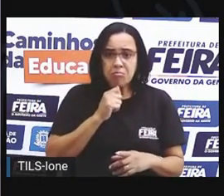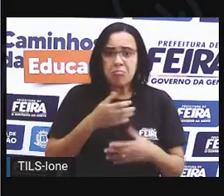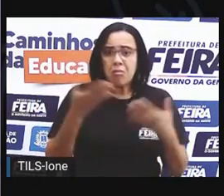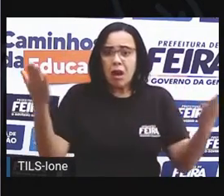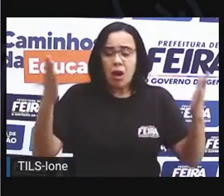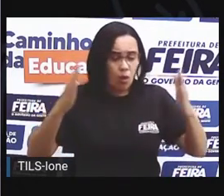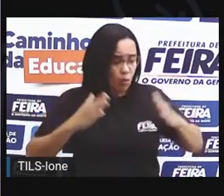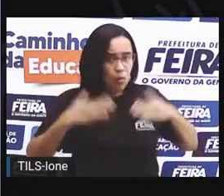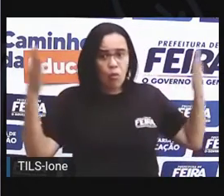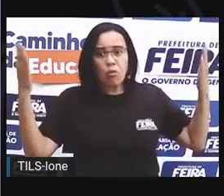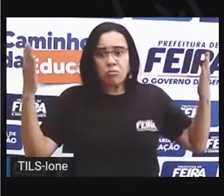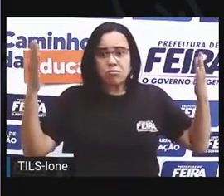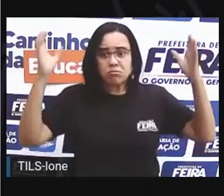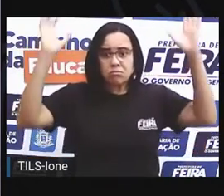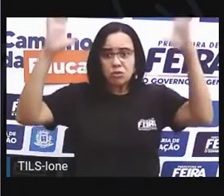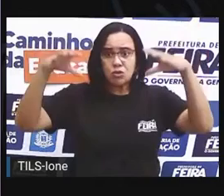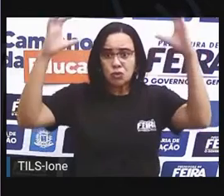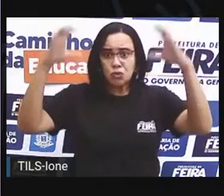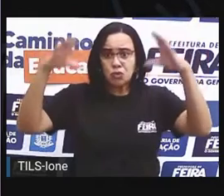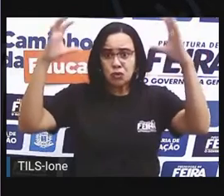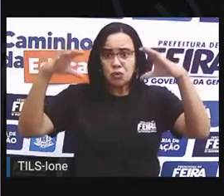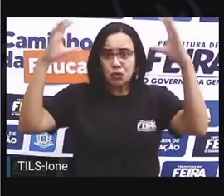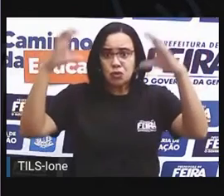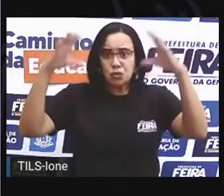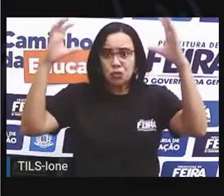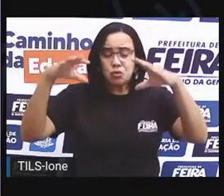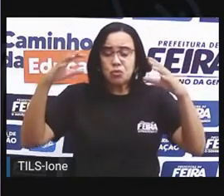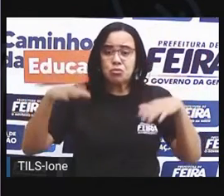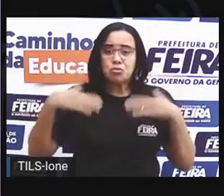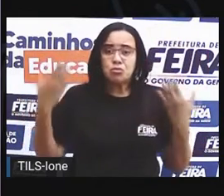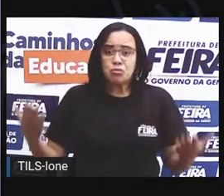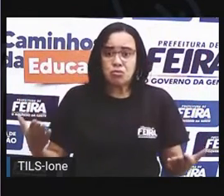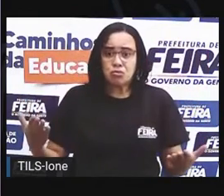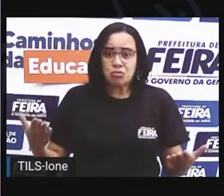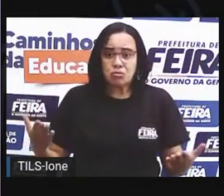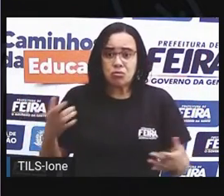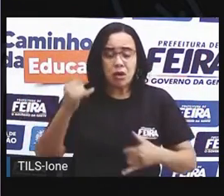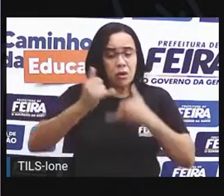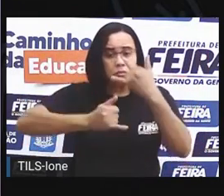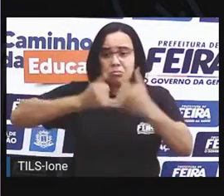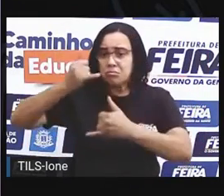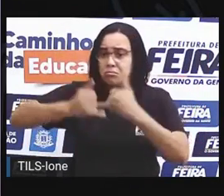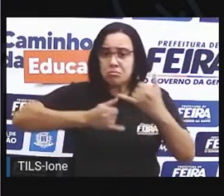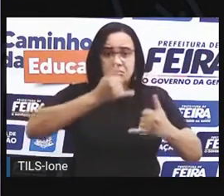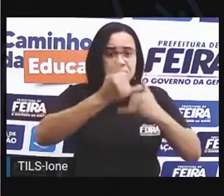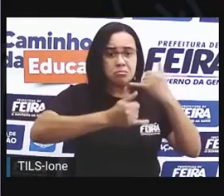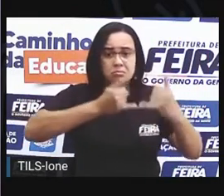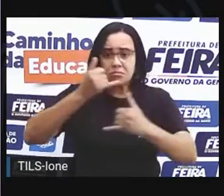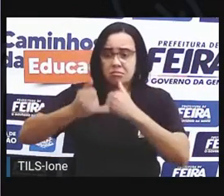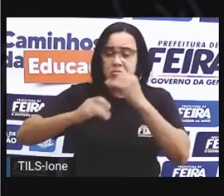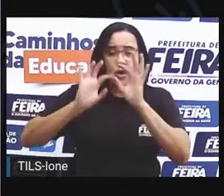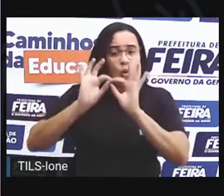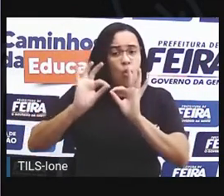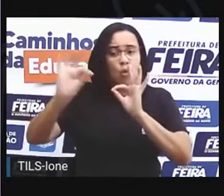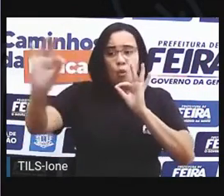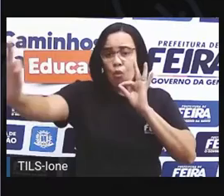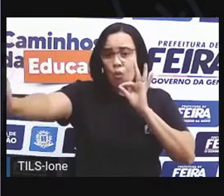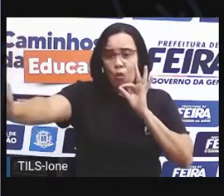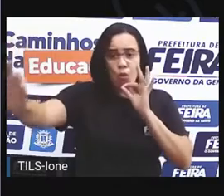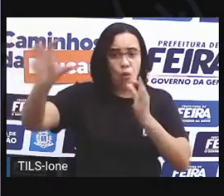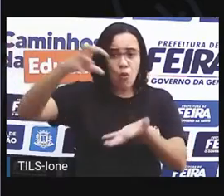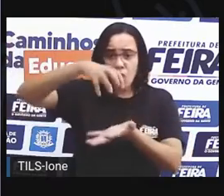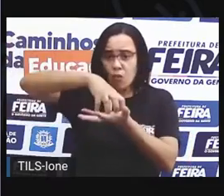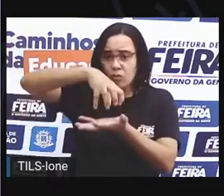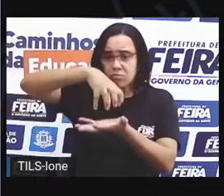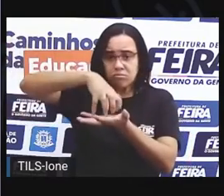de surpresa, meninada. E aí? E aí, ela foi brincar bem longe da oca, lá